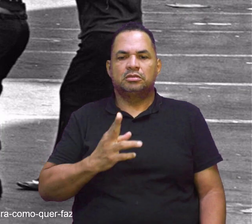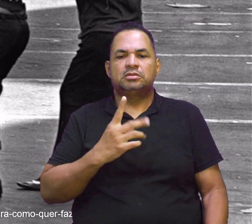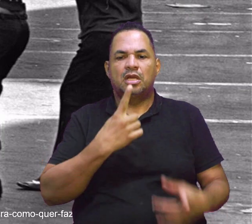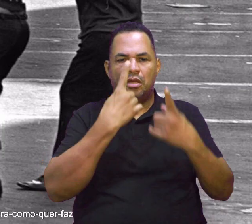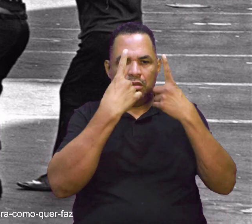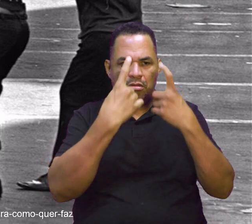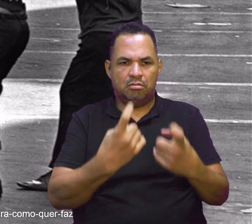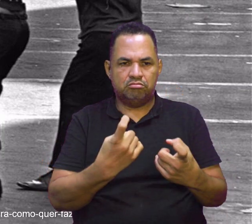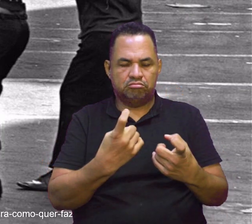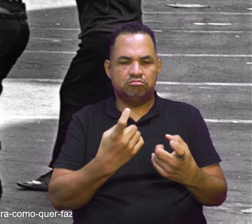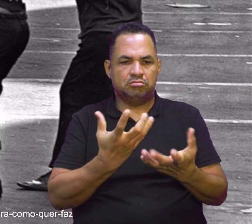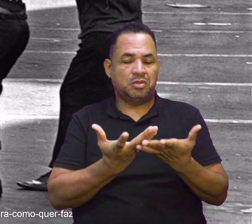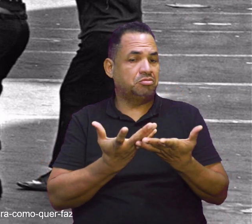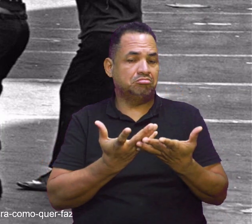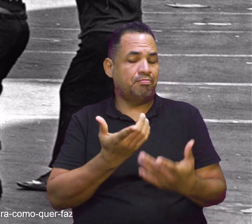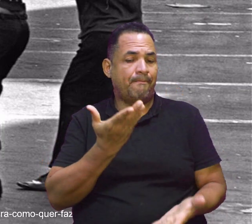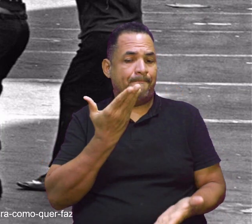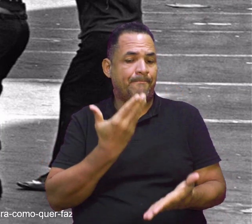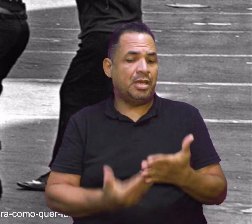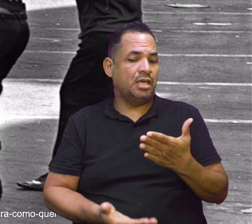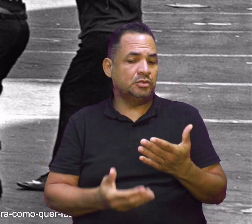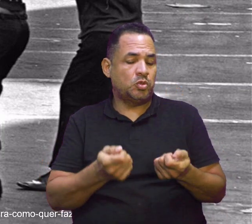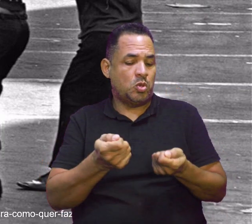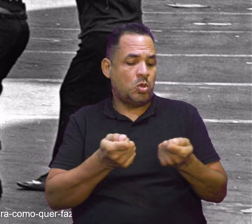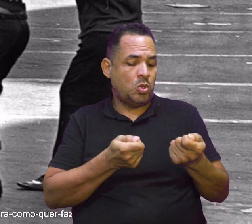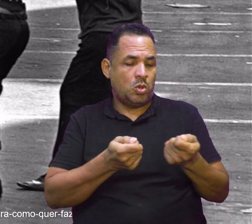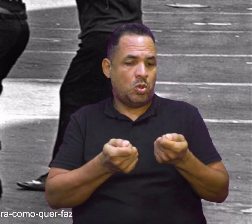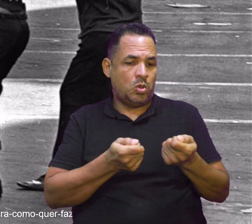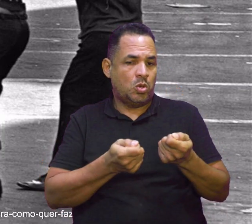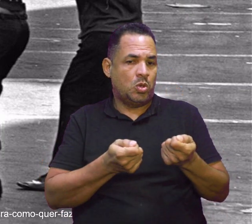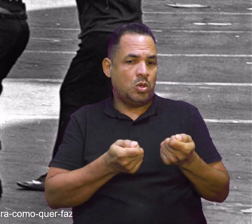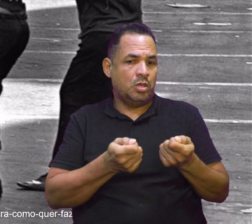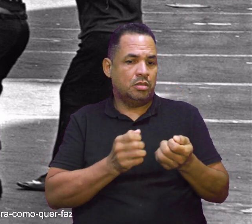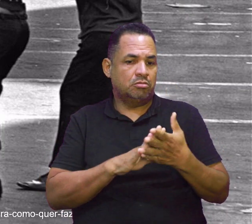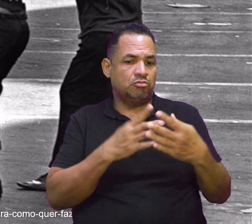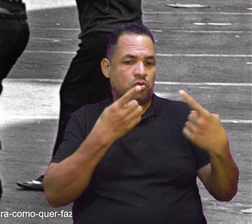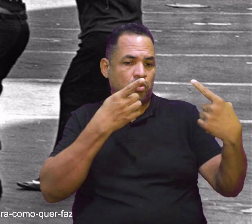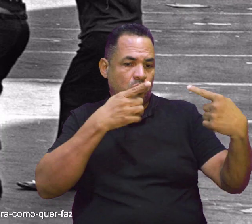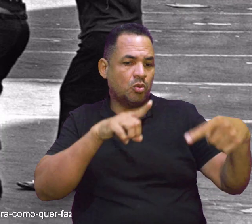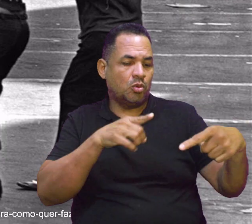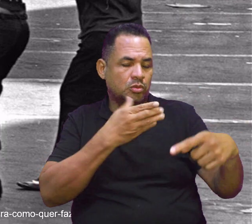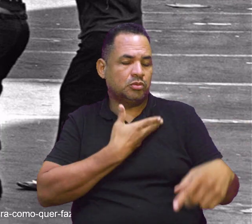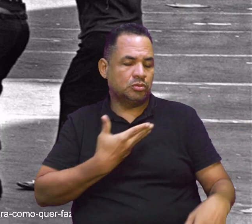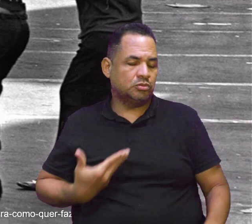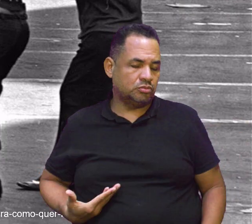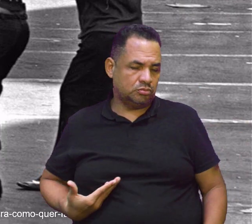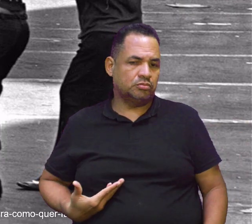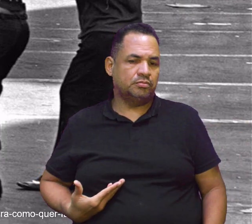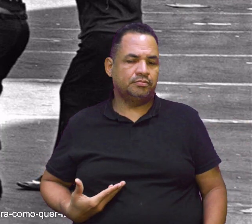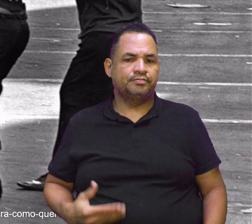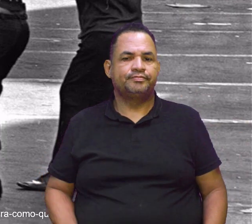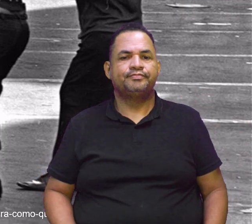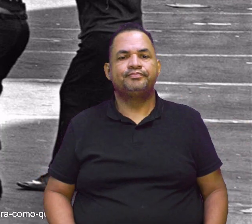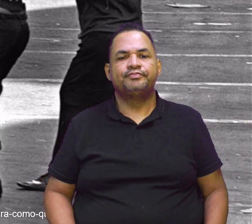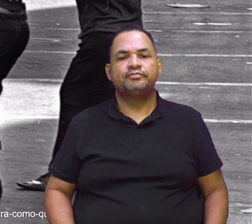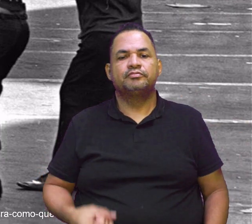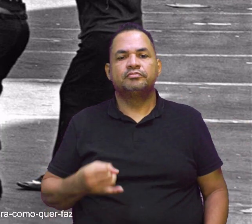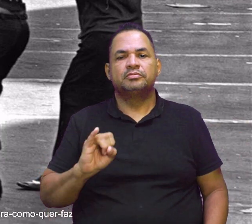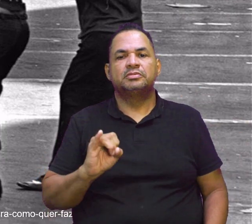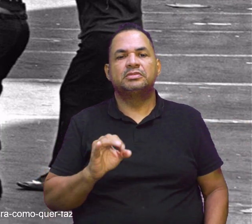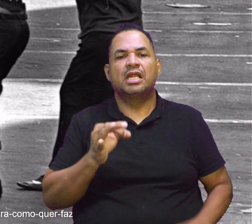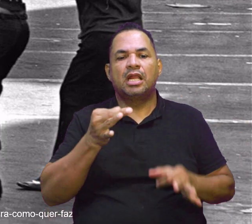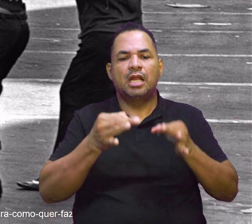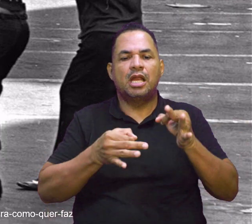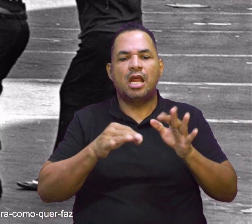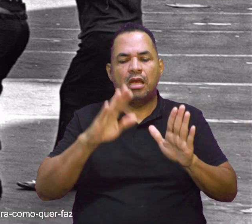ele acredite fazer oposição ao seu governo. Então, se ele impõe uma ordem, a população ela vai